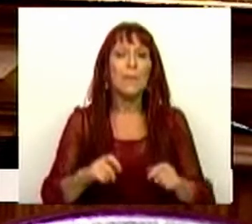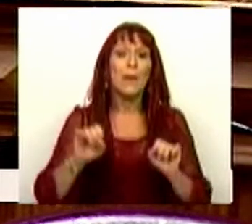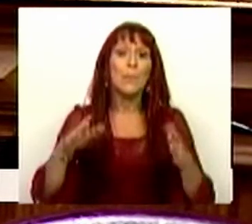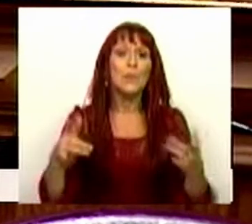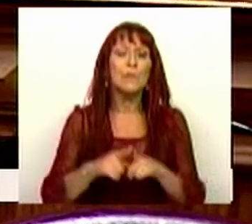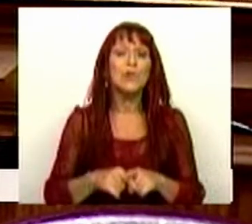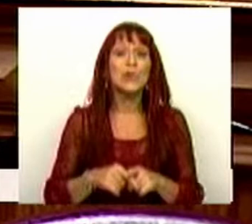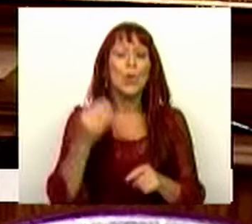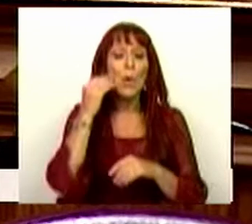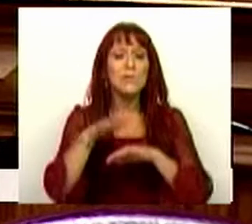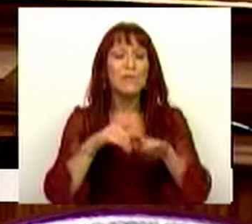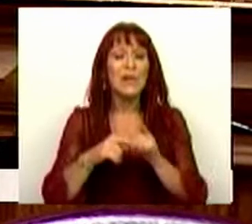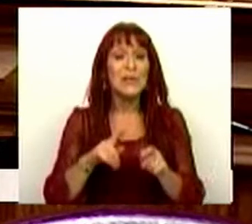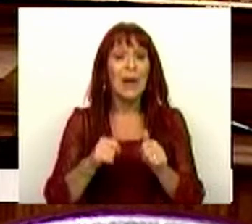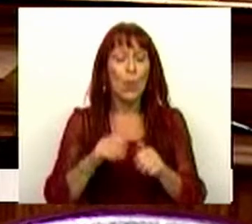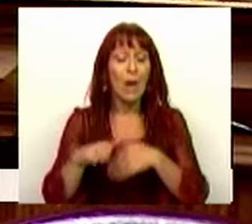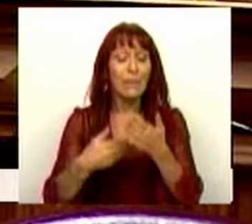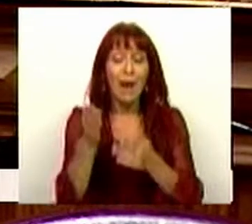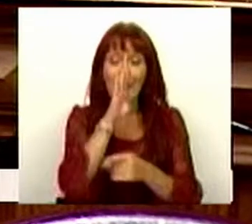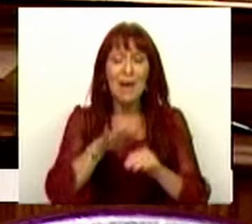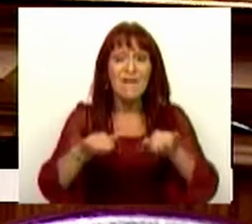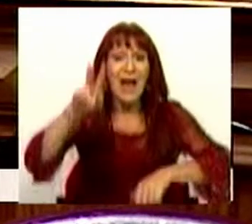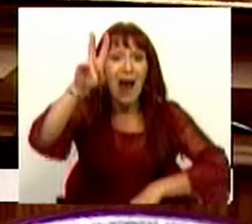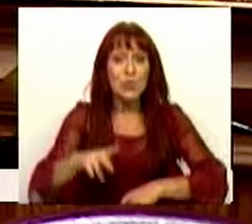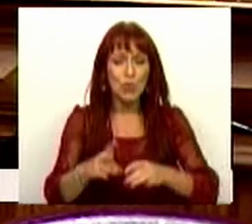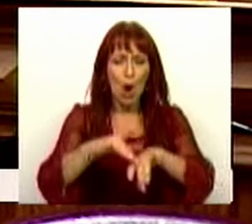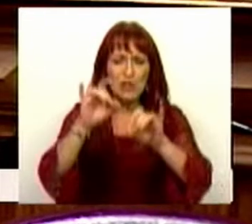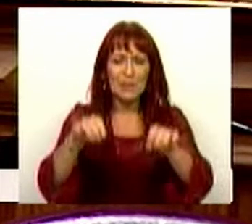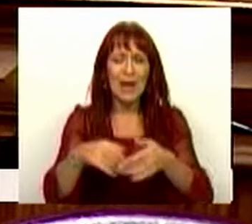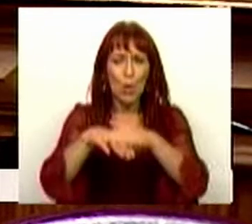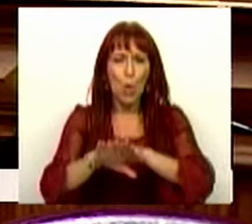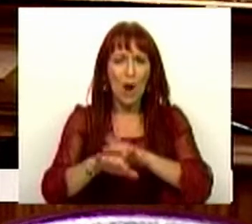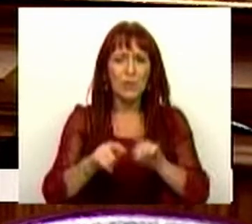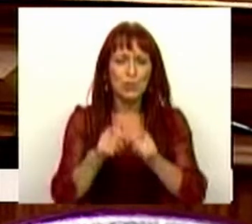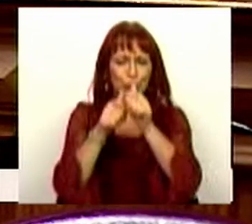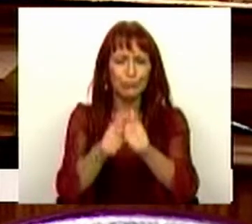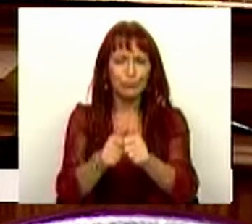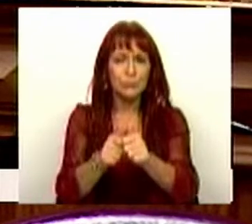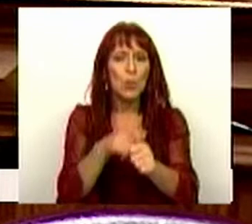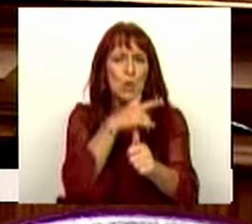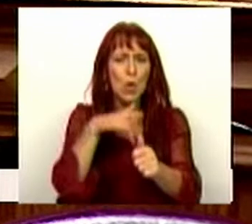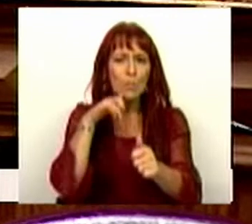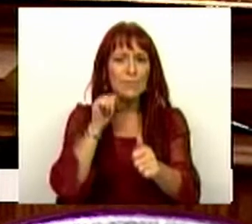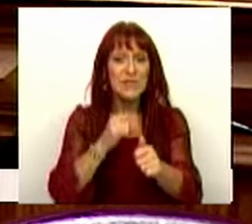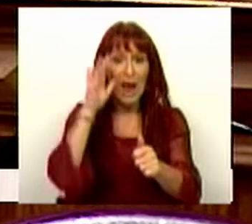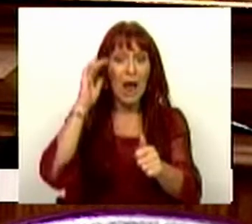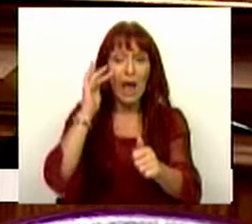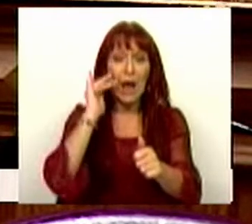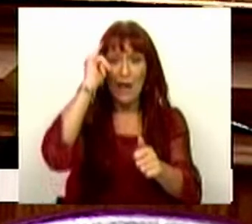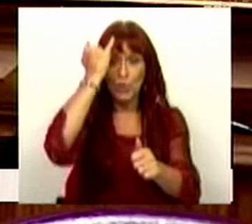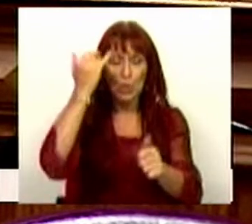possível os procedimentos conducentes à execução da segunda fase do Hospital da Guarda, cumprindo o compromisso de António